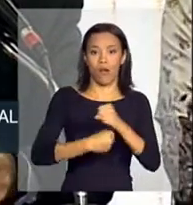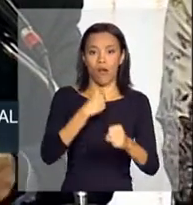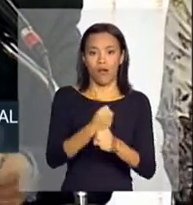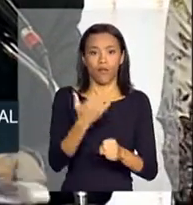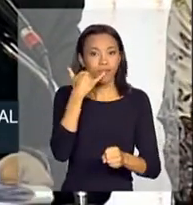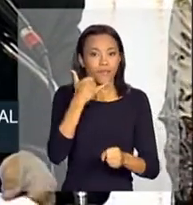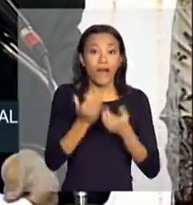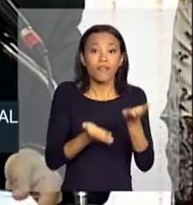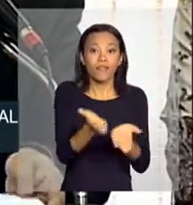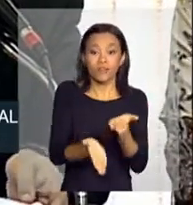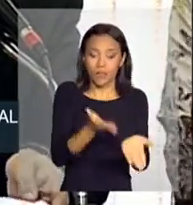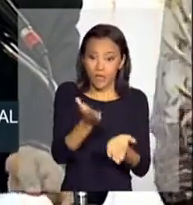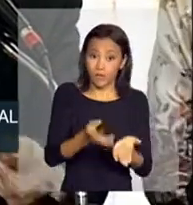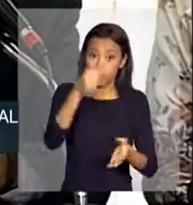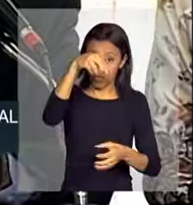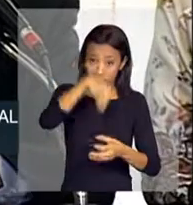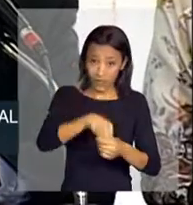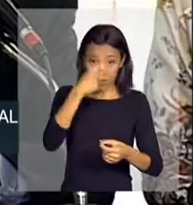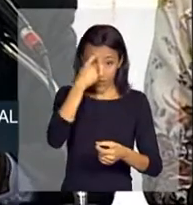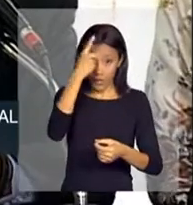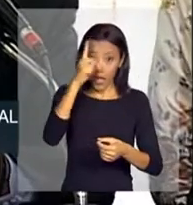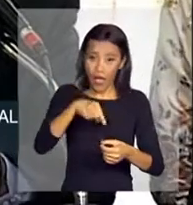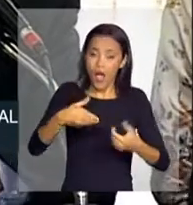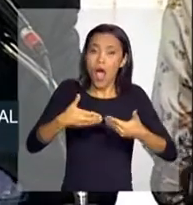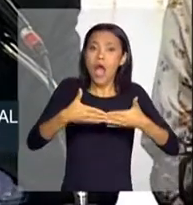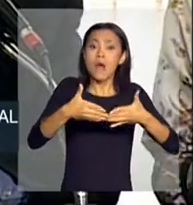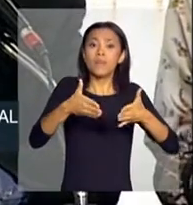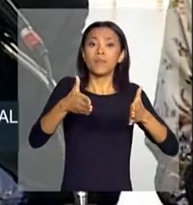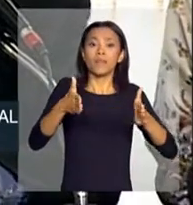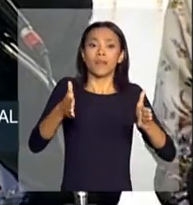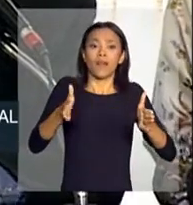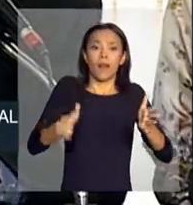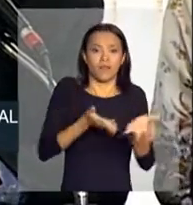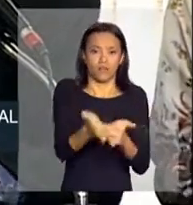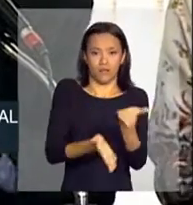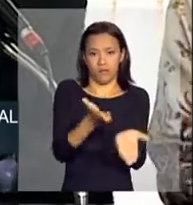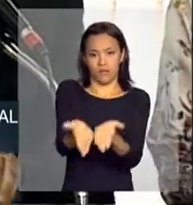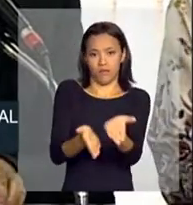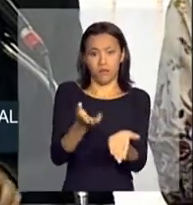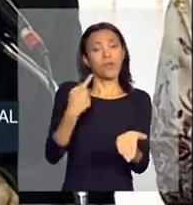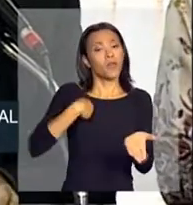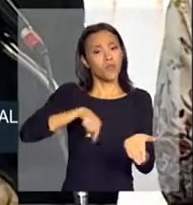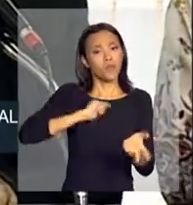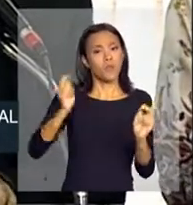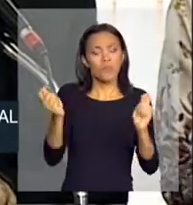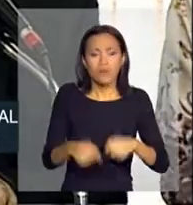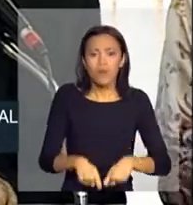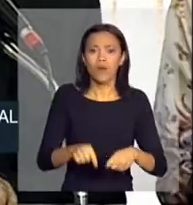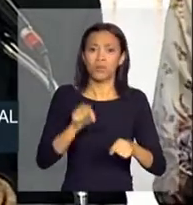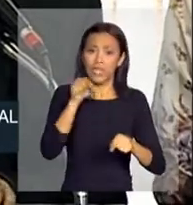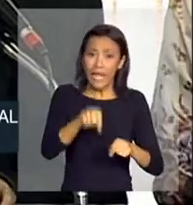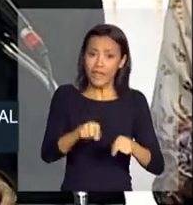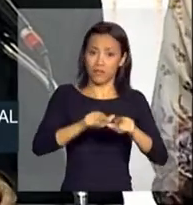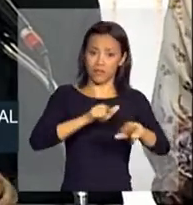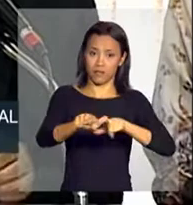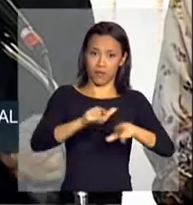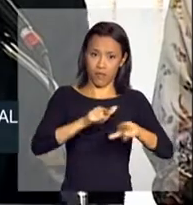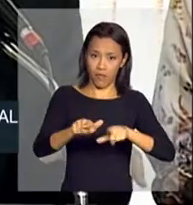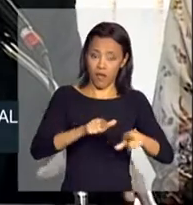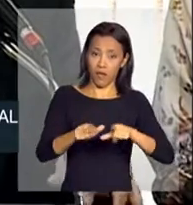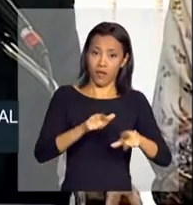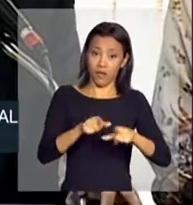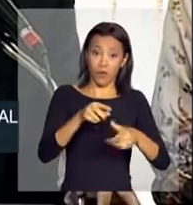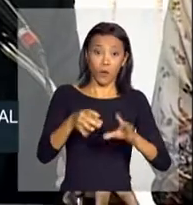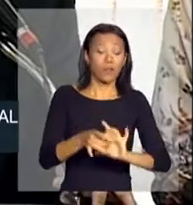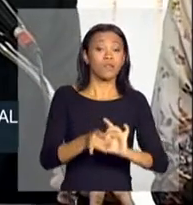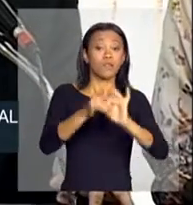e a ideia da Defensoria da União nesse plano é estar ampliando esse atendimento justamente para que nós possamos colocar os serviços jurídicos